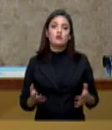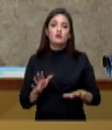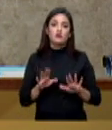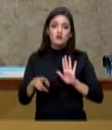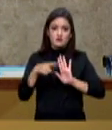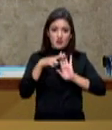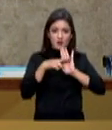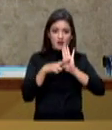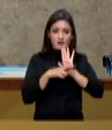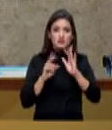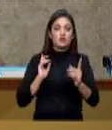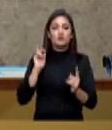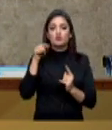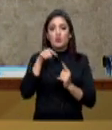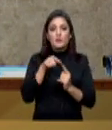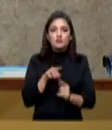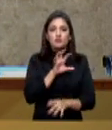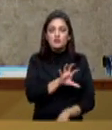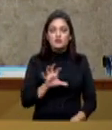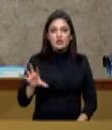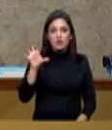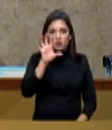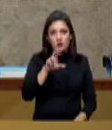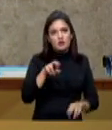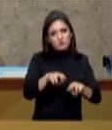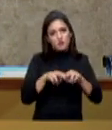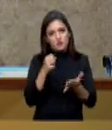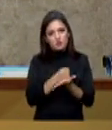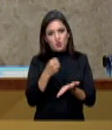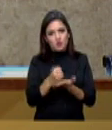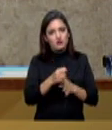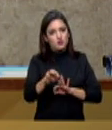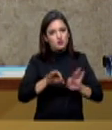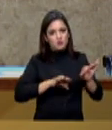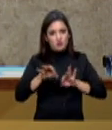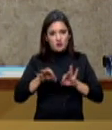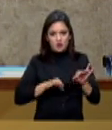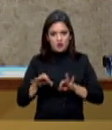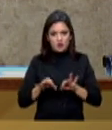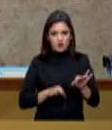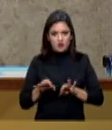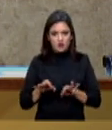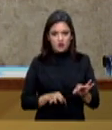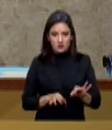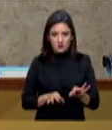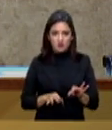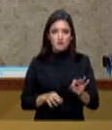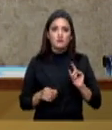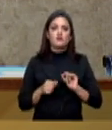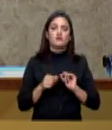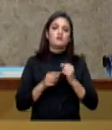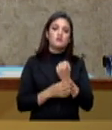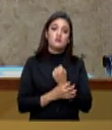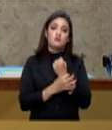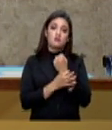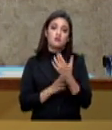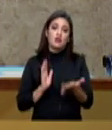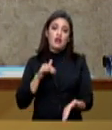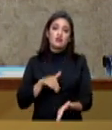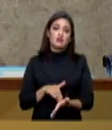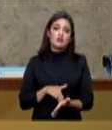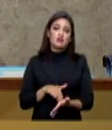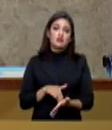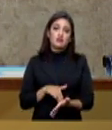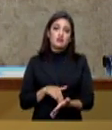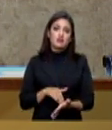de metas e os objetivos empresariais e faz os contratos de programa em execução garantida no mínimo até